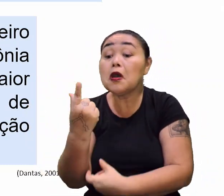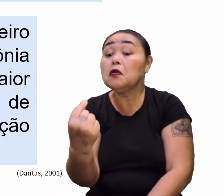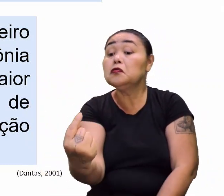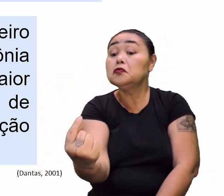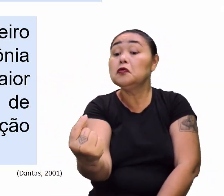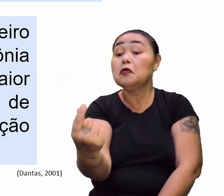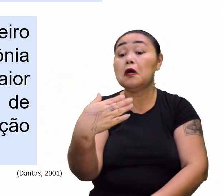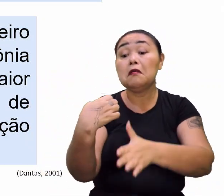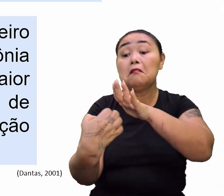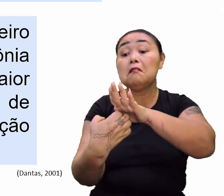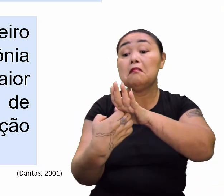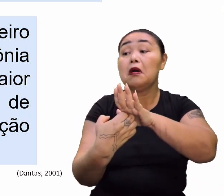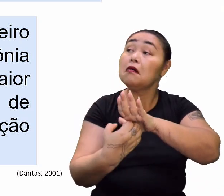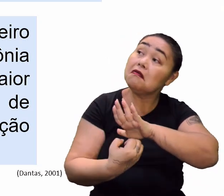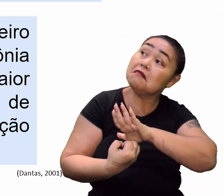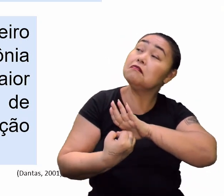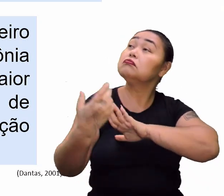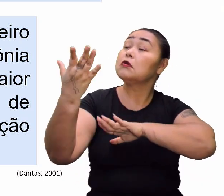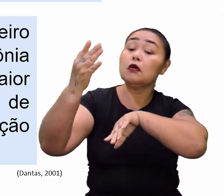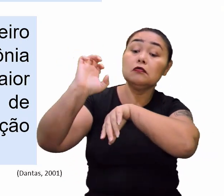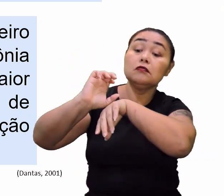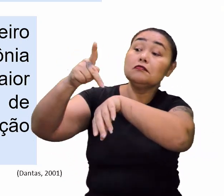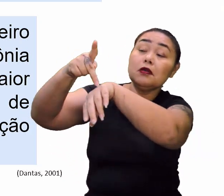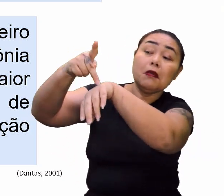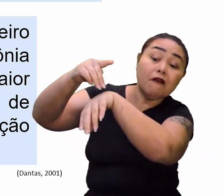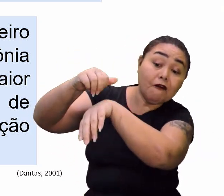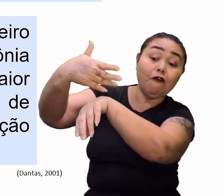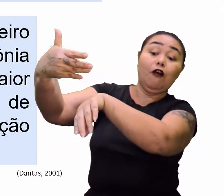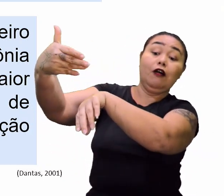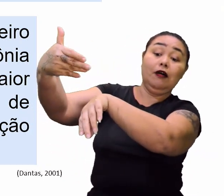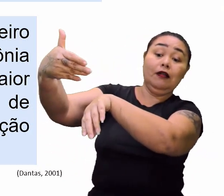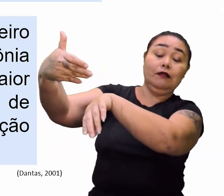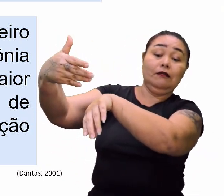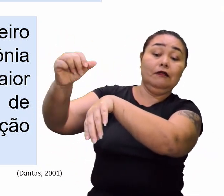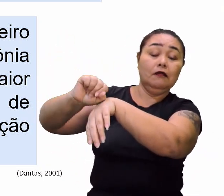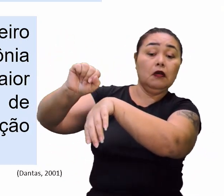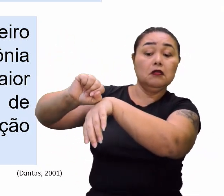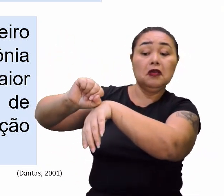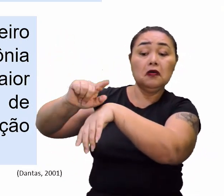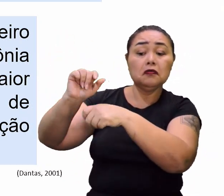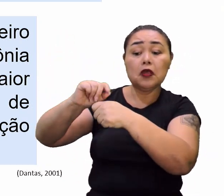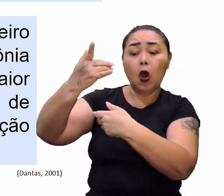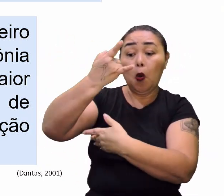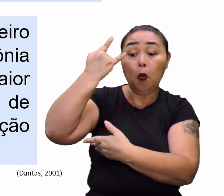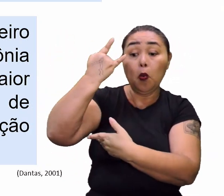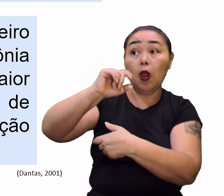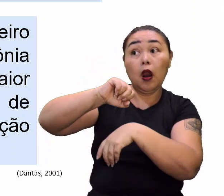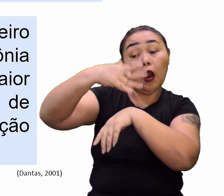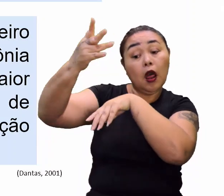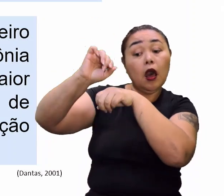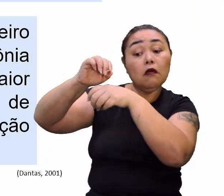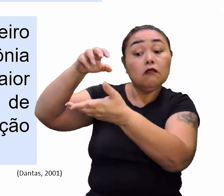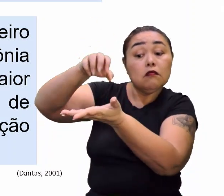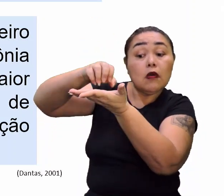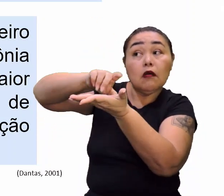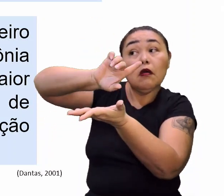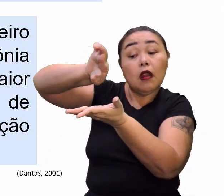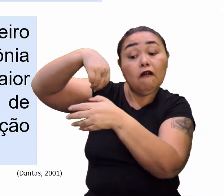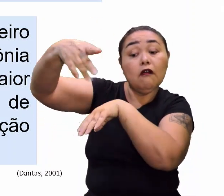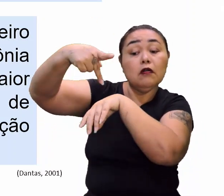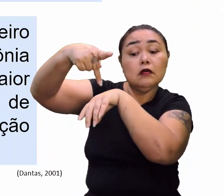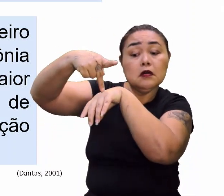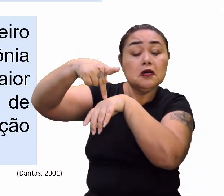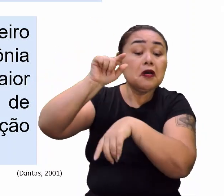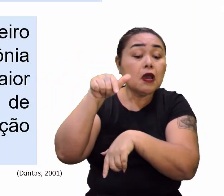a empresa pegava e ia investir no seu país. Exatamente. Ia a maior parte do lucro para a sede da multinacional. Uhum. E